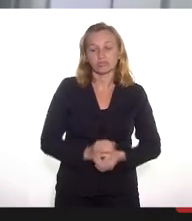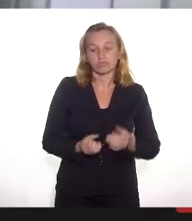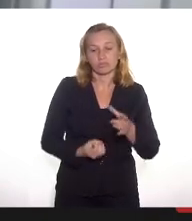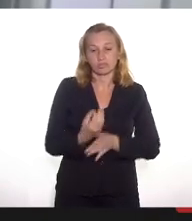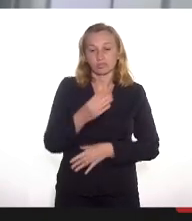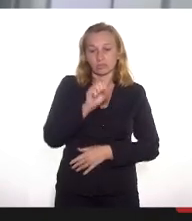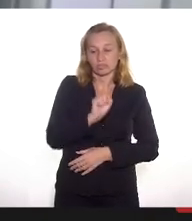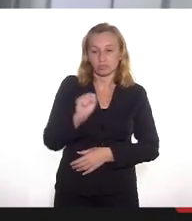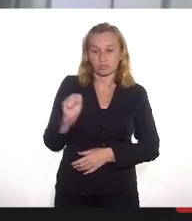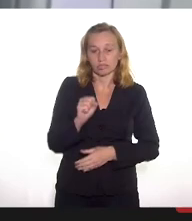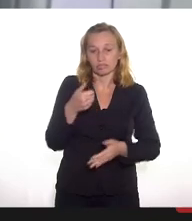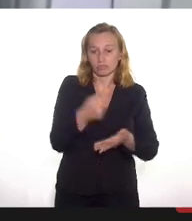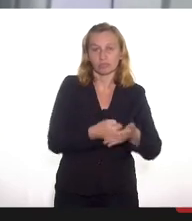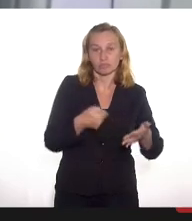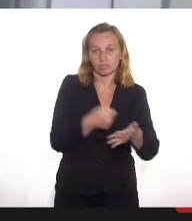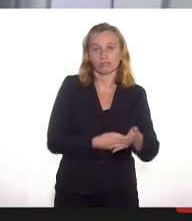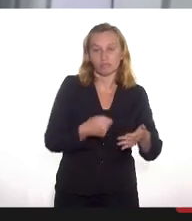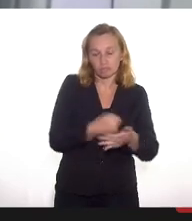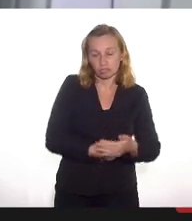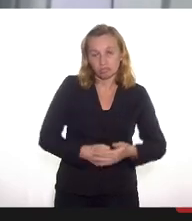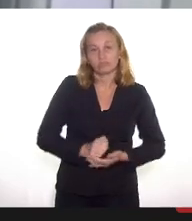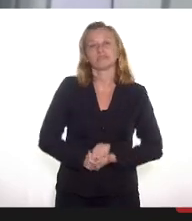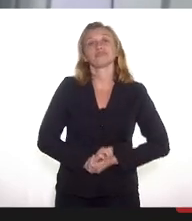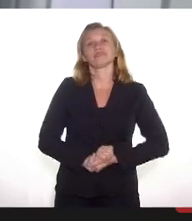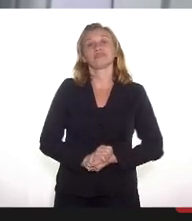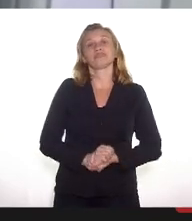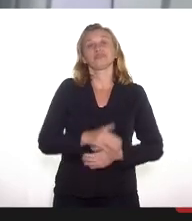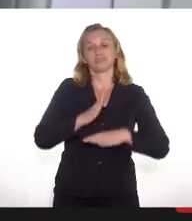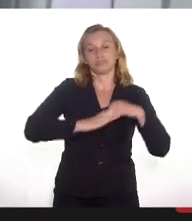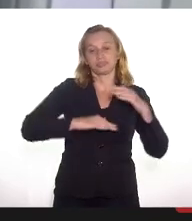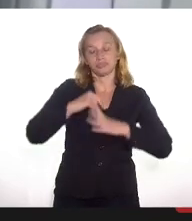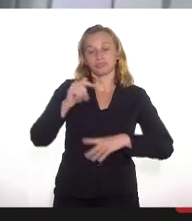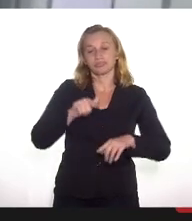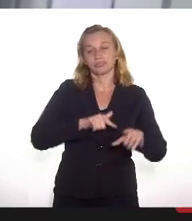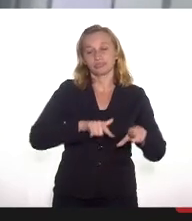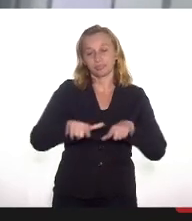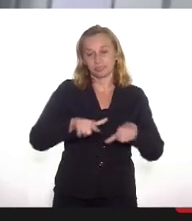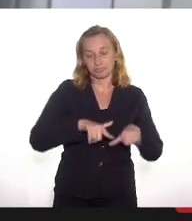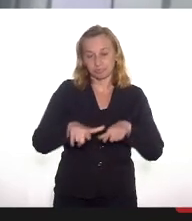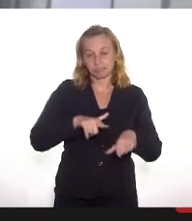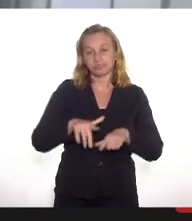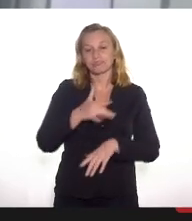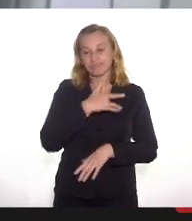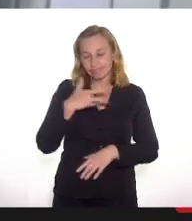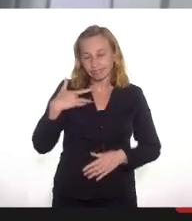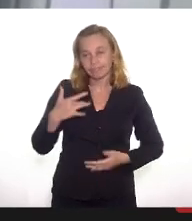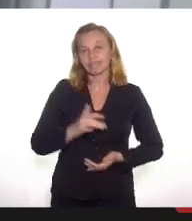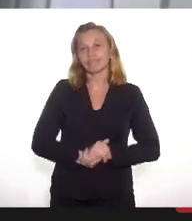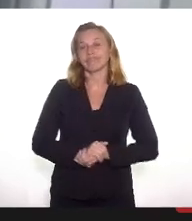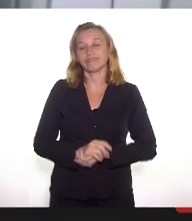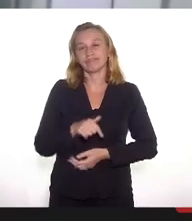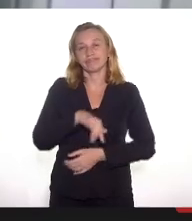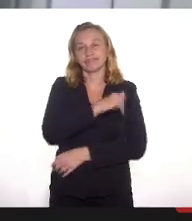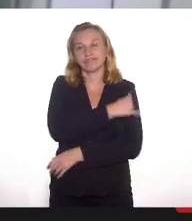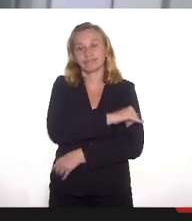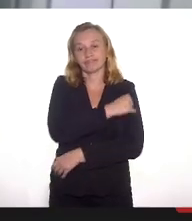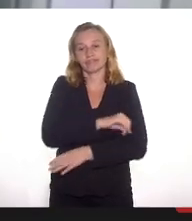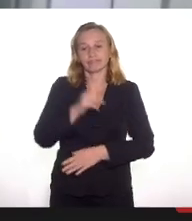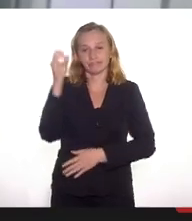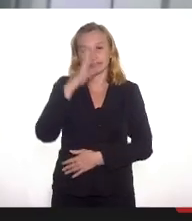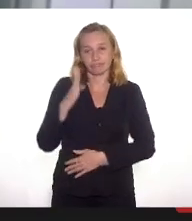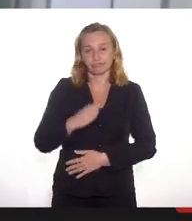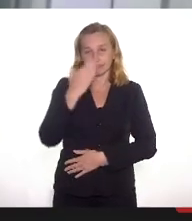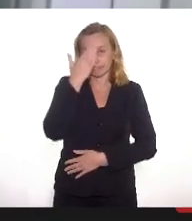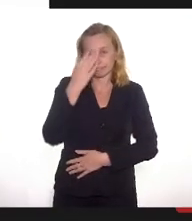88 ensino da luta da editar lista sido da luta de profissionais e trabalhadores da Saúde identidade do campo da saúde no Rio de Janeiro